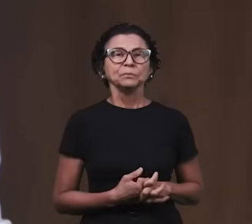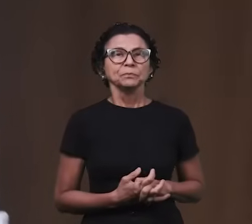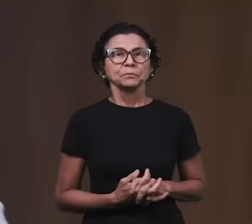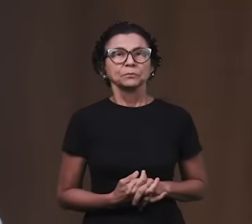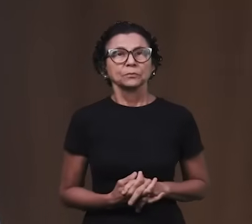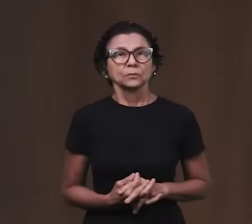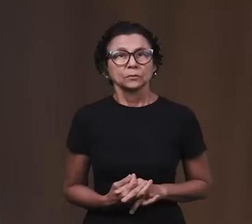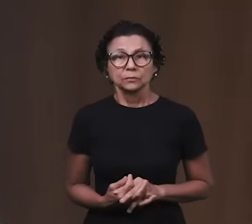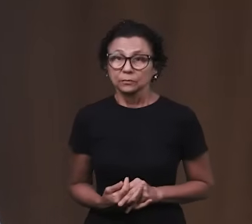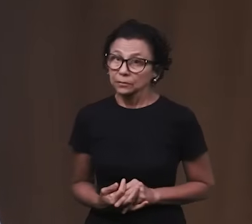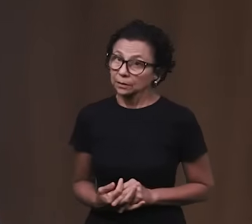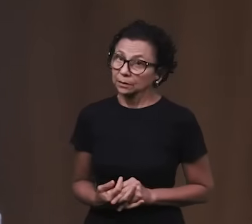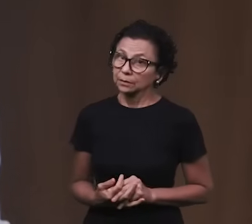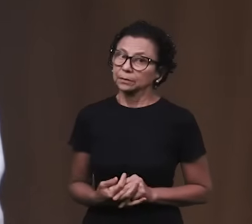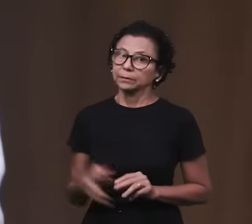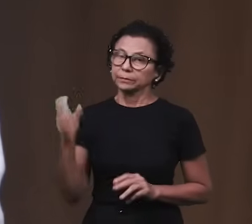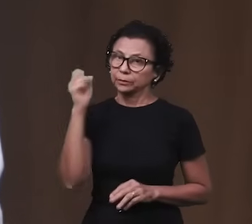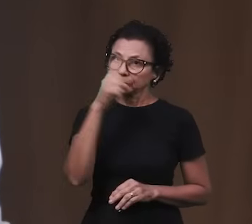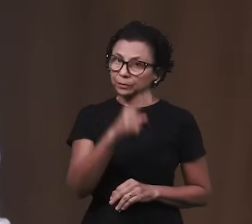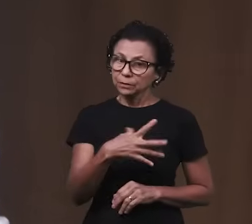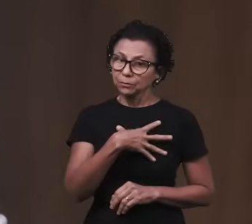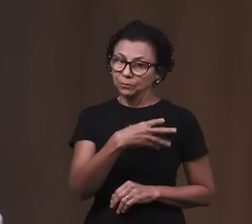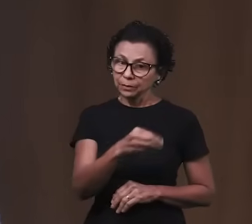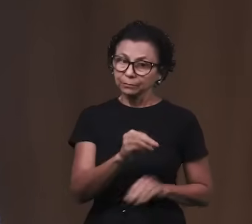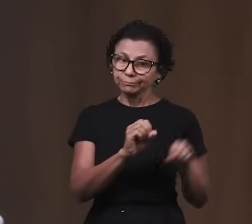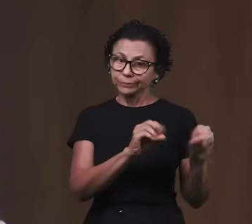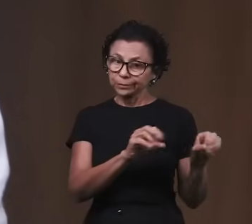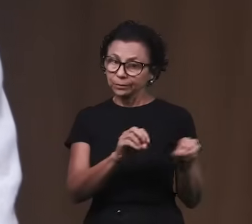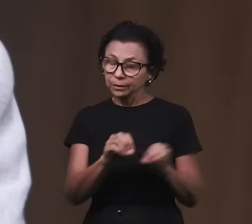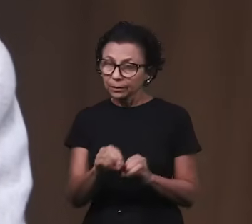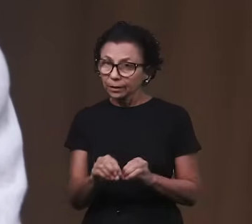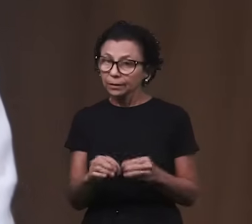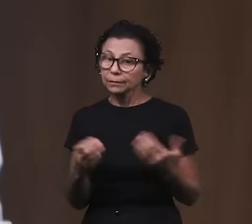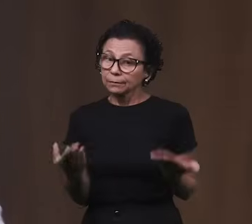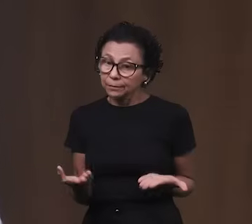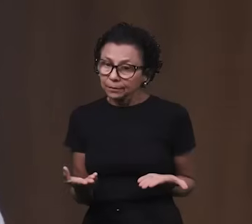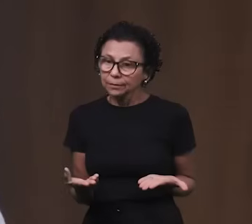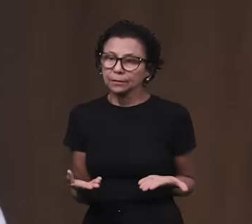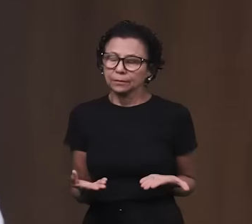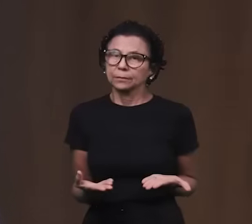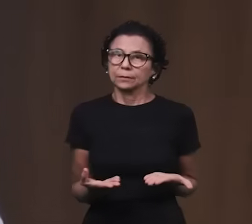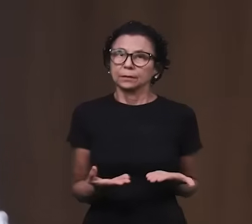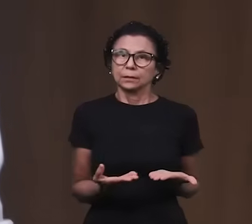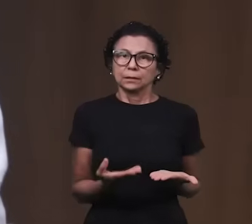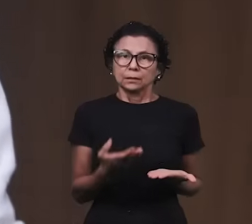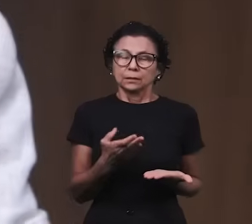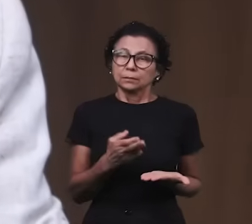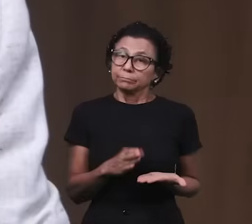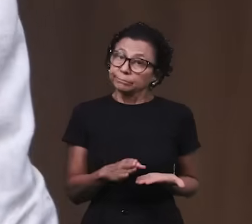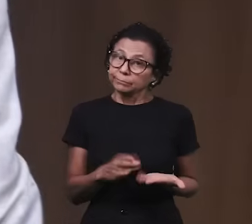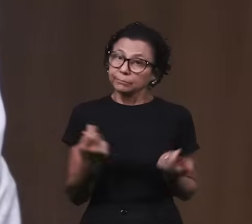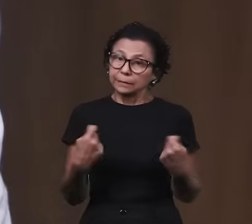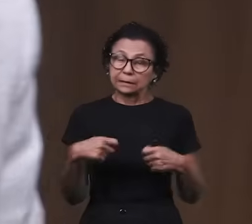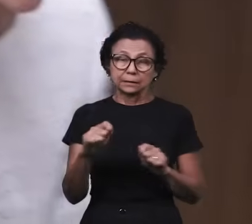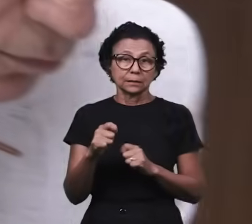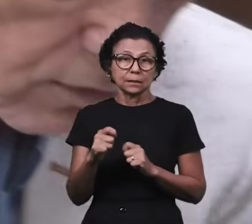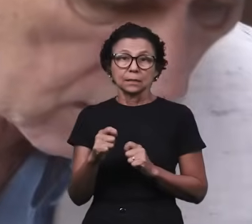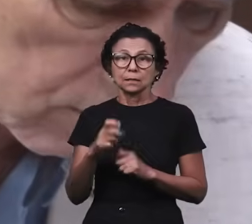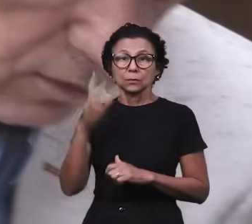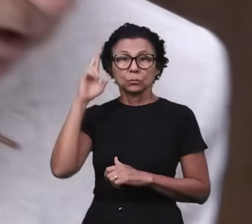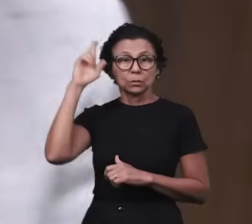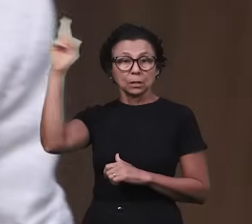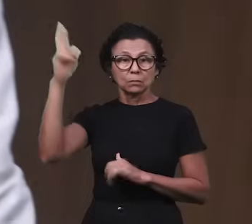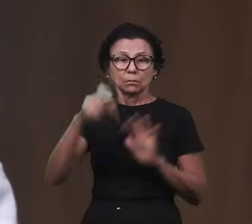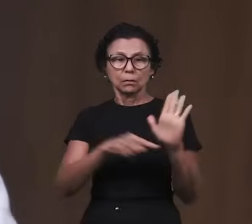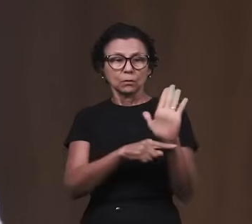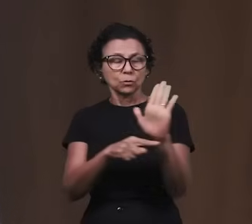que não é fácil, é difícil. Nos dias de hoje, para você criar os filhos, se não tiver a direção do Senhor, não tiver o comando do